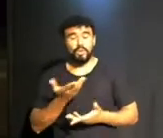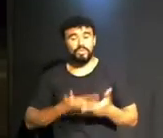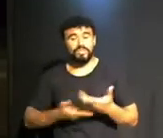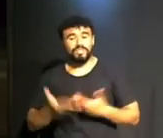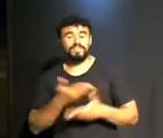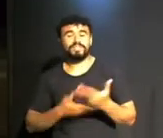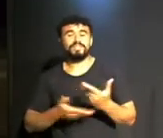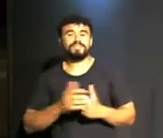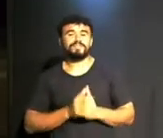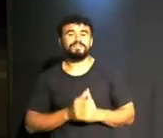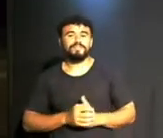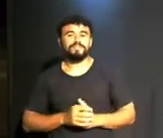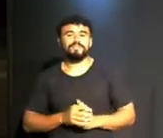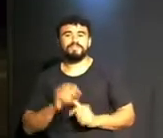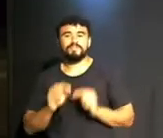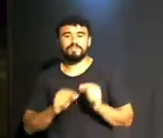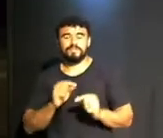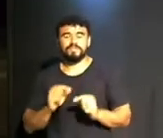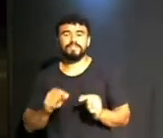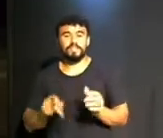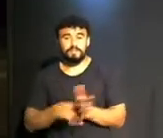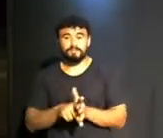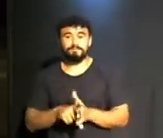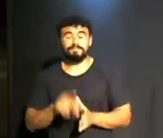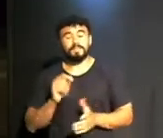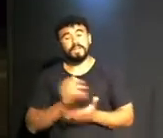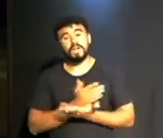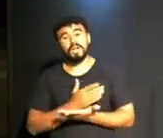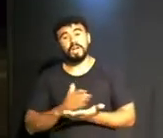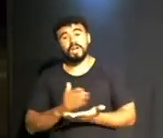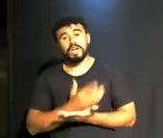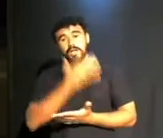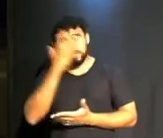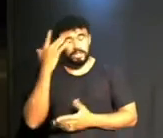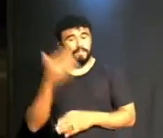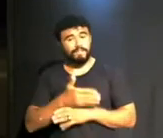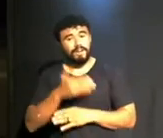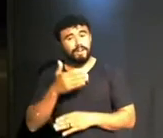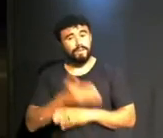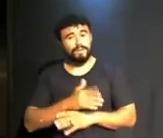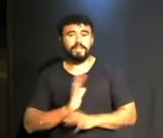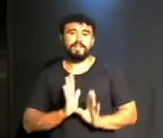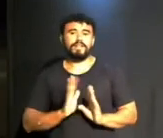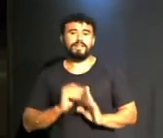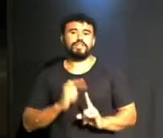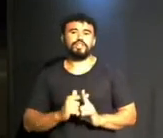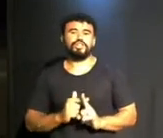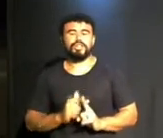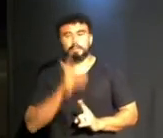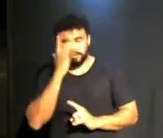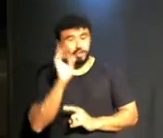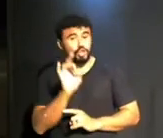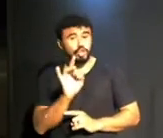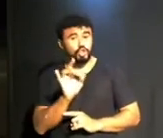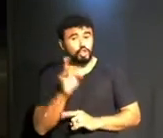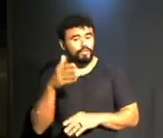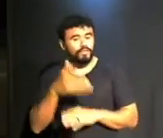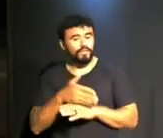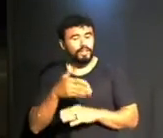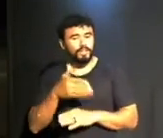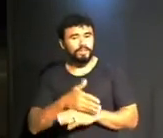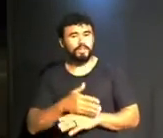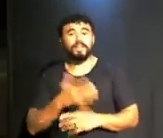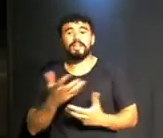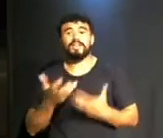convivência você passa a pertencer tem pessoas que frequentam a igreja as pessoas que frequentam a igreja